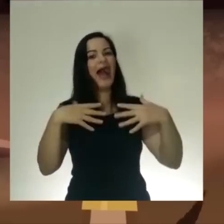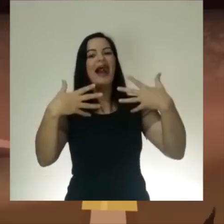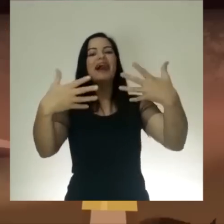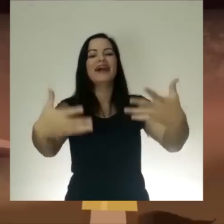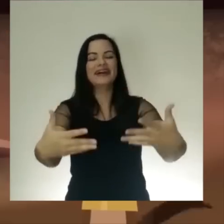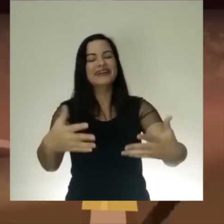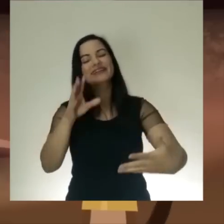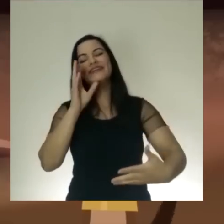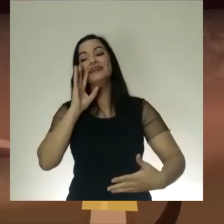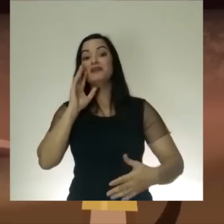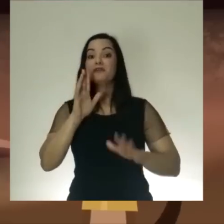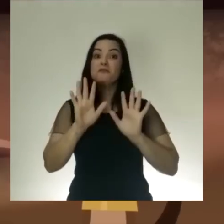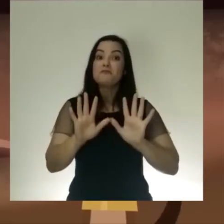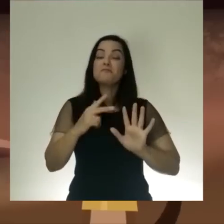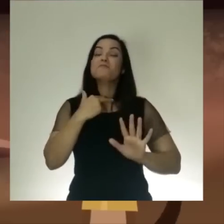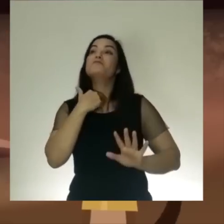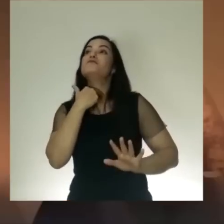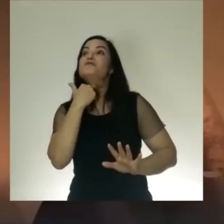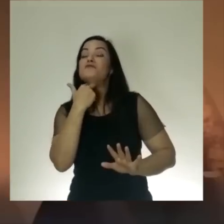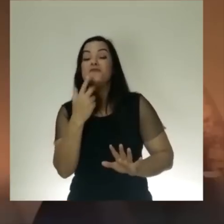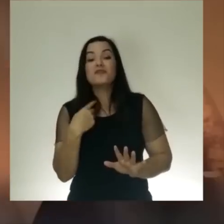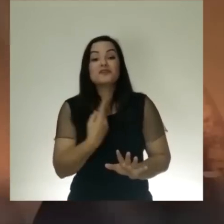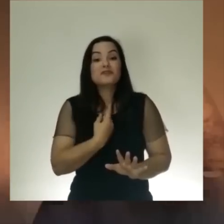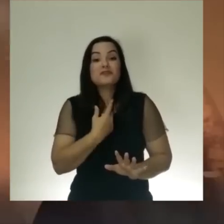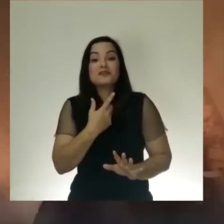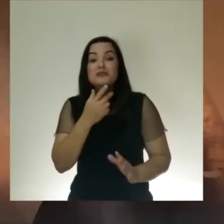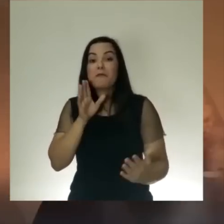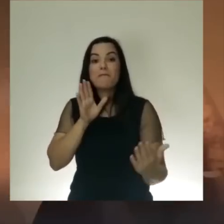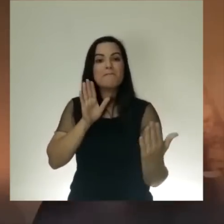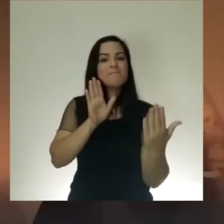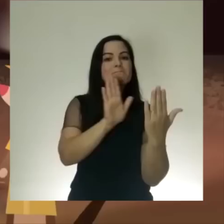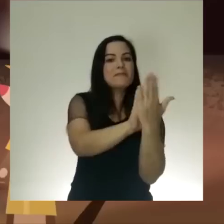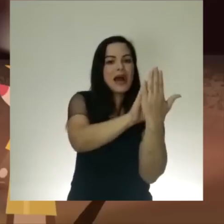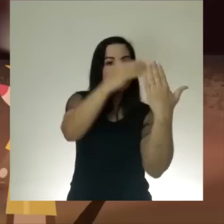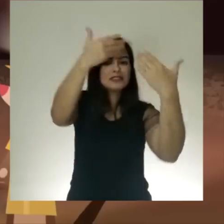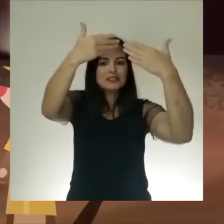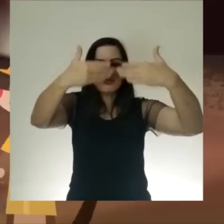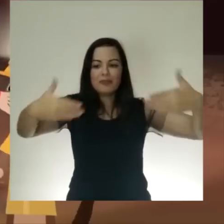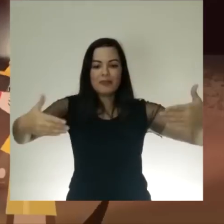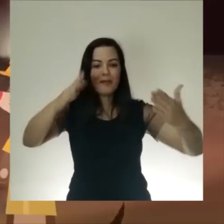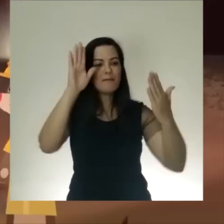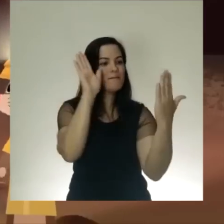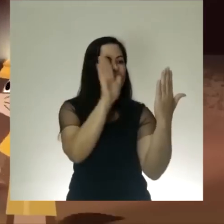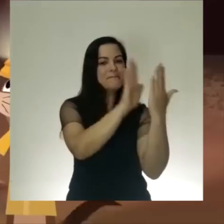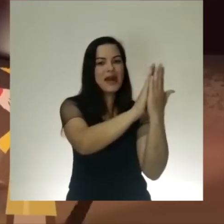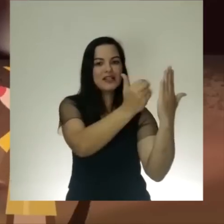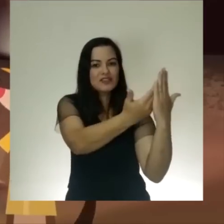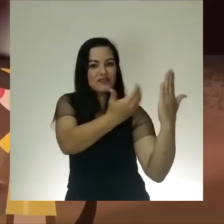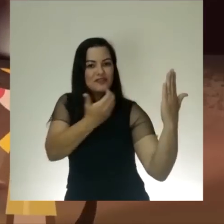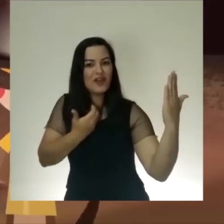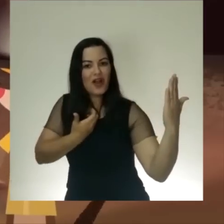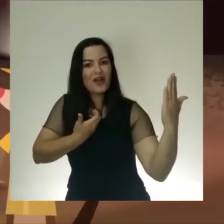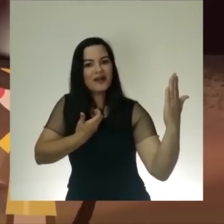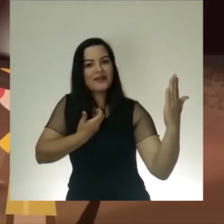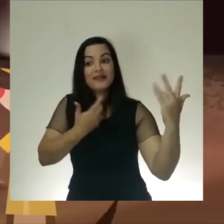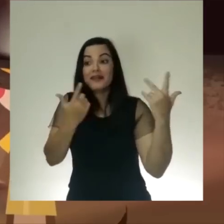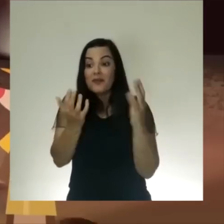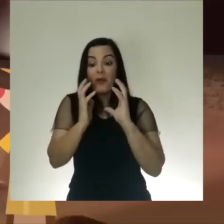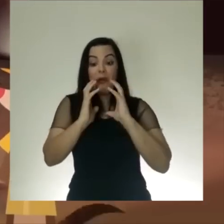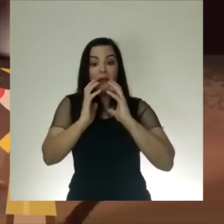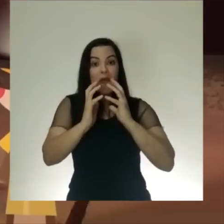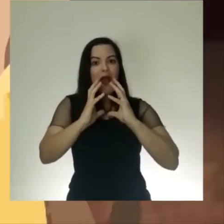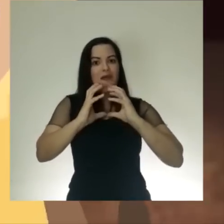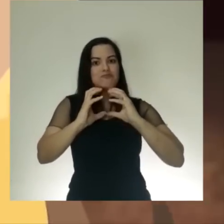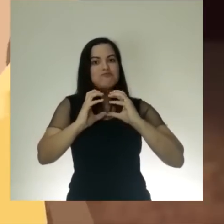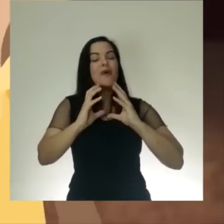Parece que nossas vozes batem nas paredes da caverna e voltam pra nós. Voltam pra nós. Como uma bola de borracha. Igual o papai